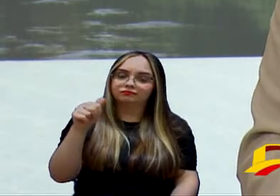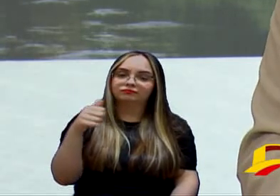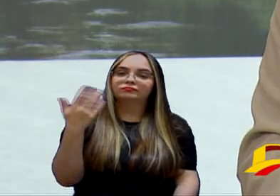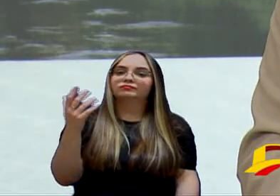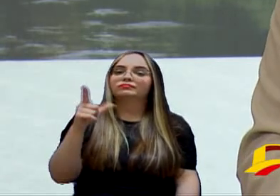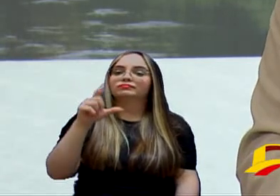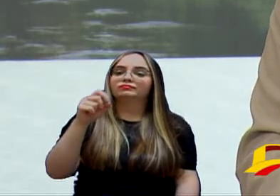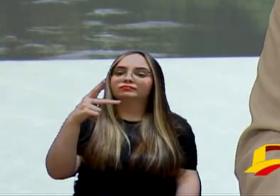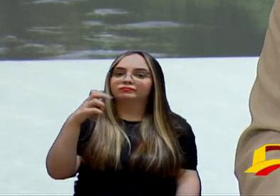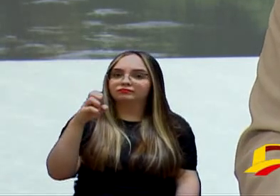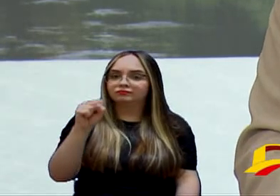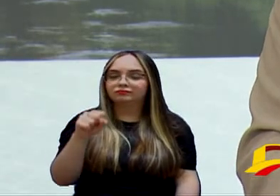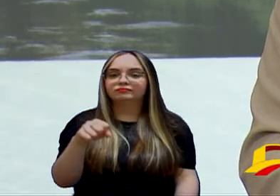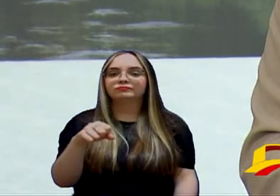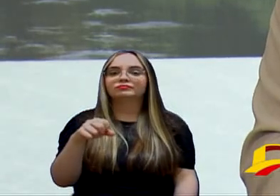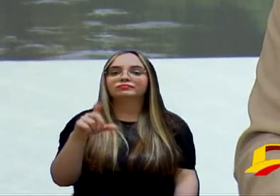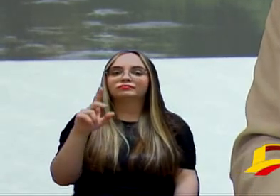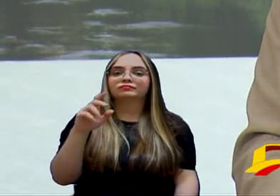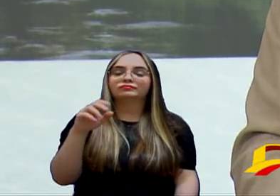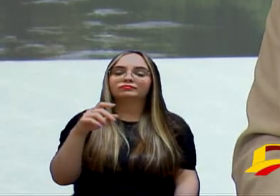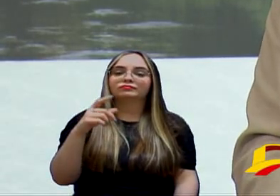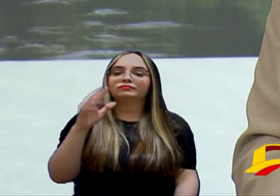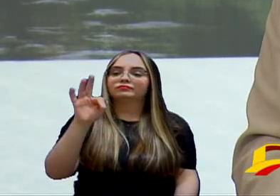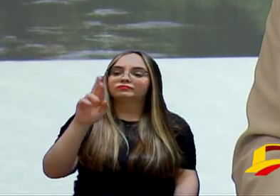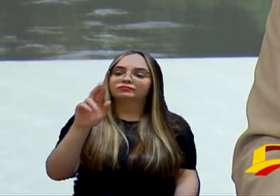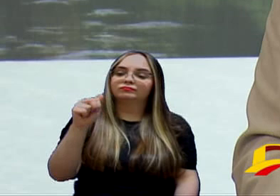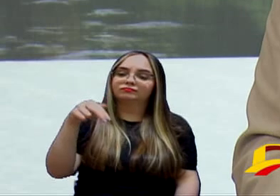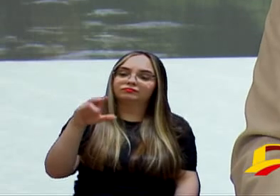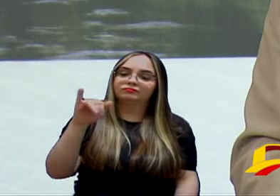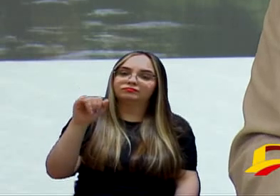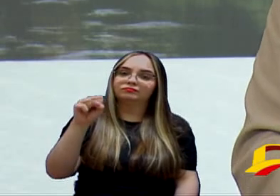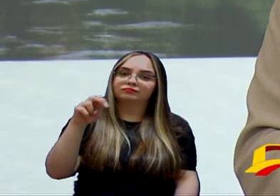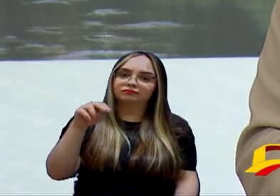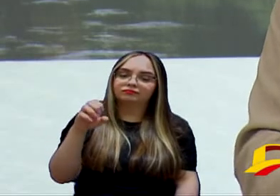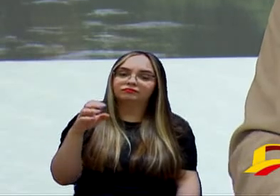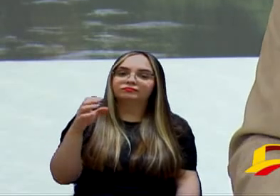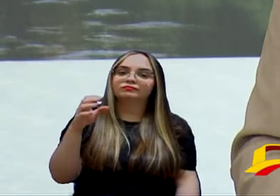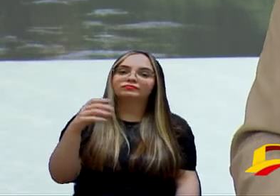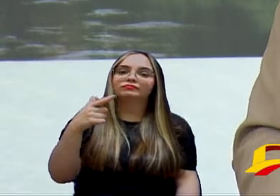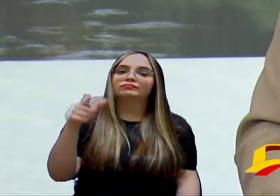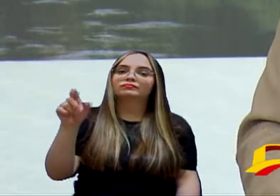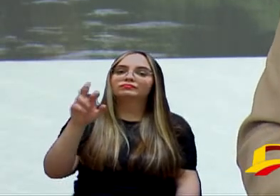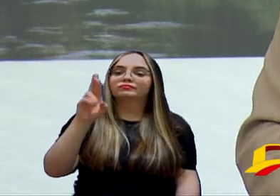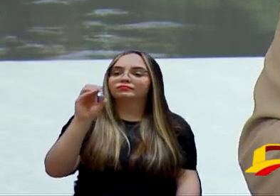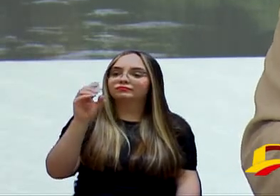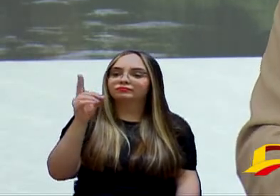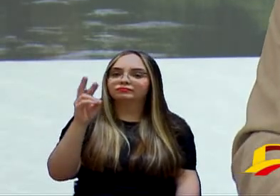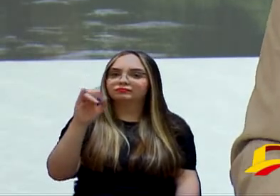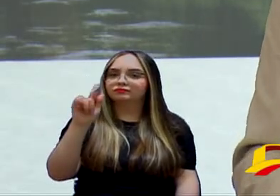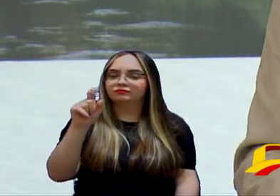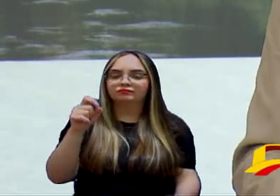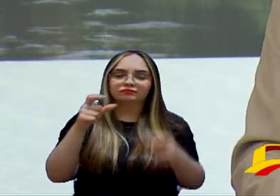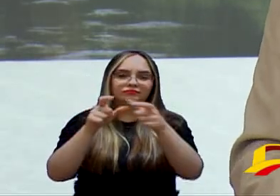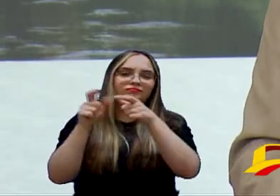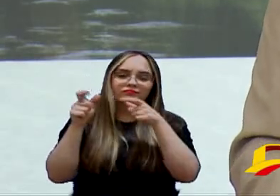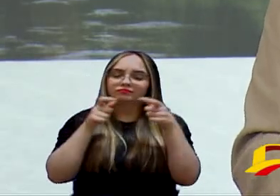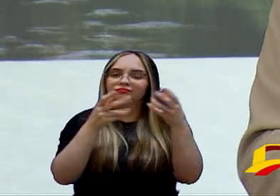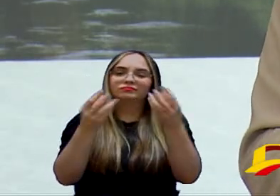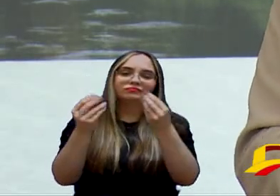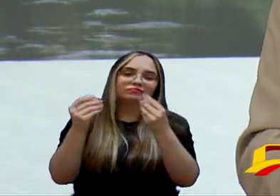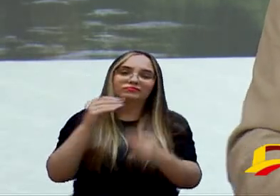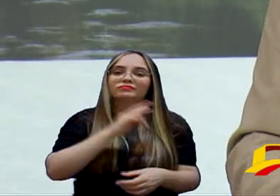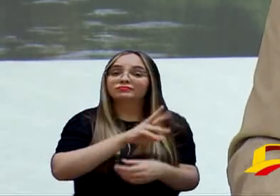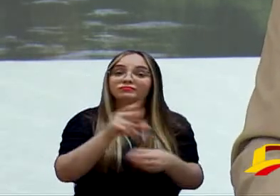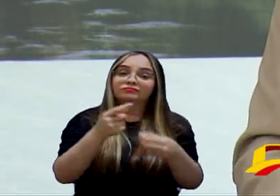Marcelo Augusto Jardim Francine Vila Santa Clara Jardim Betânia Jardim Rodrigo eu acho que a cidade ela